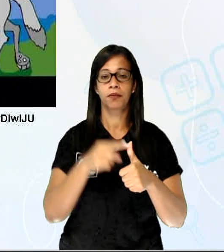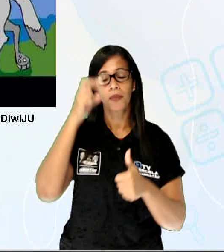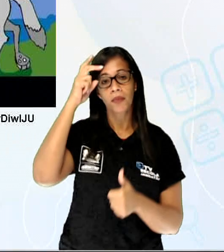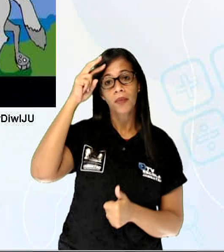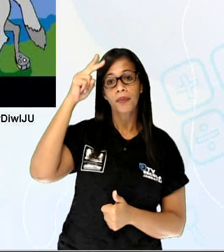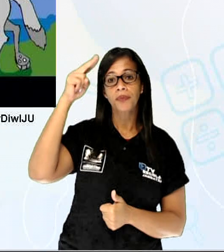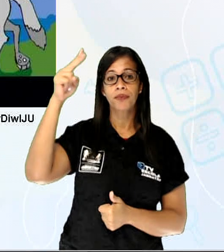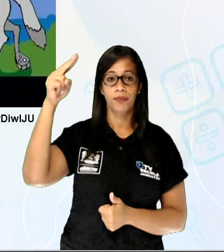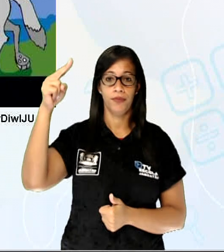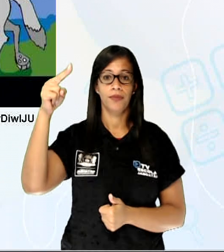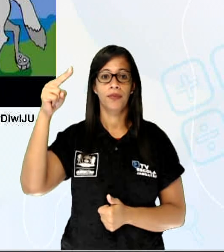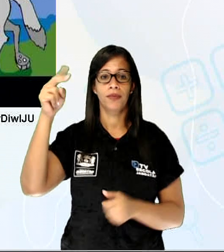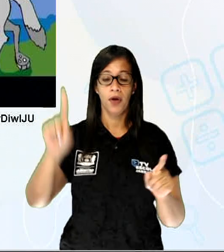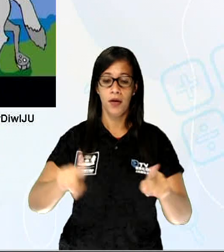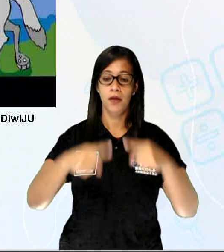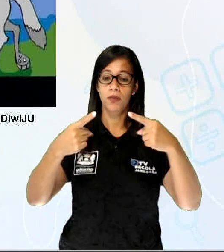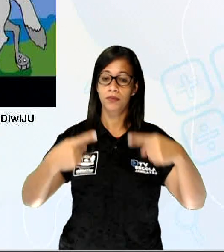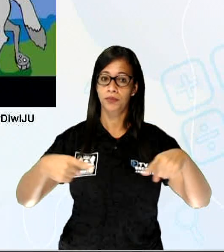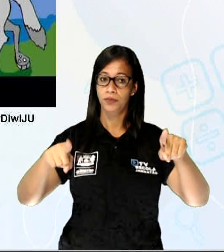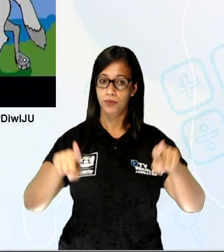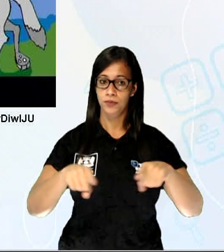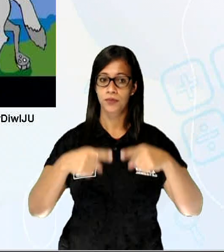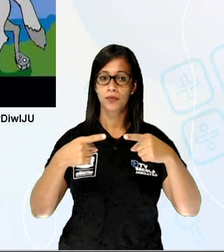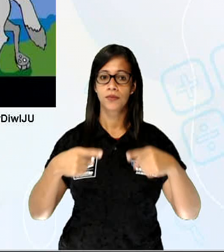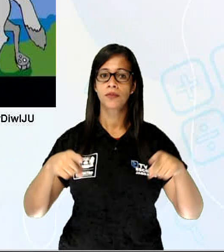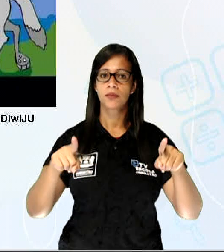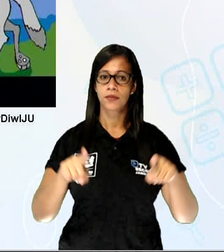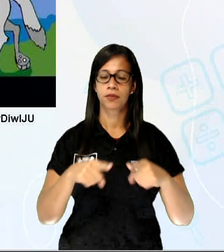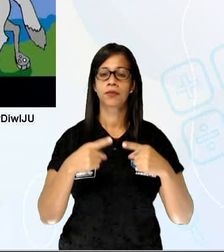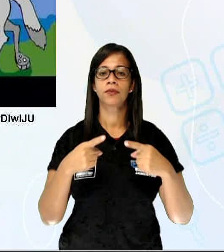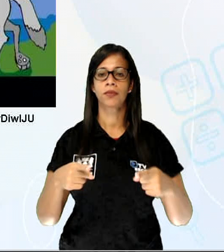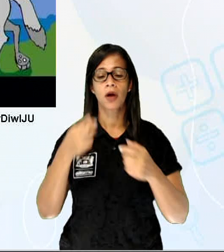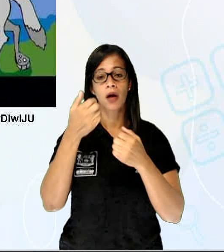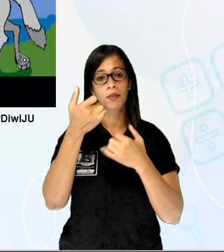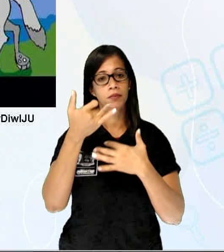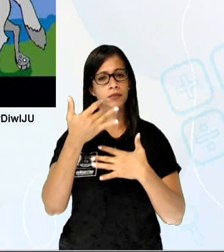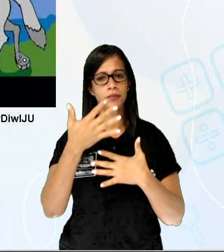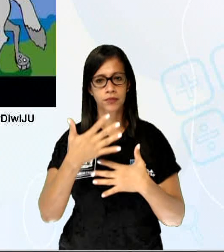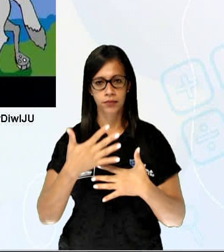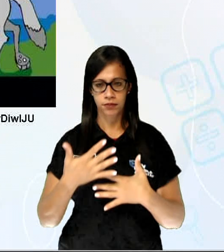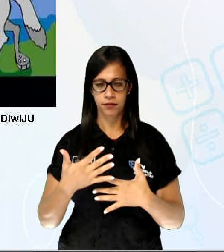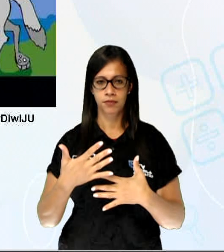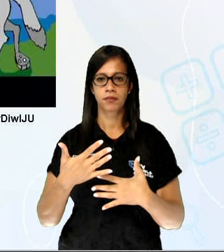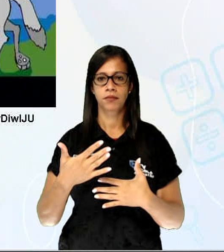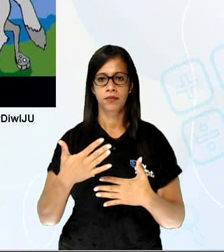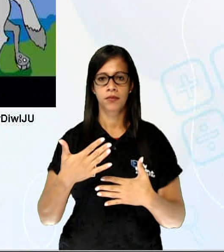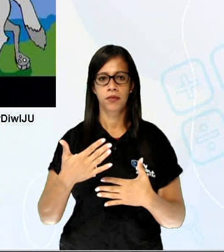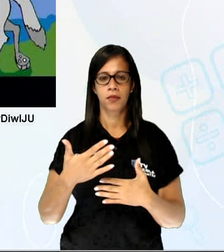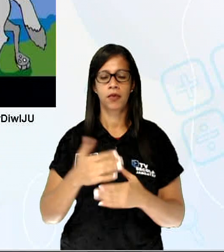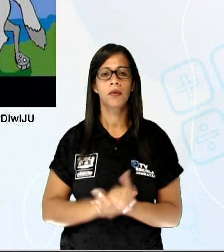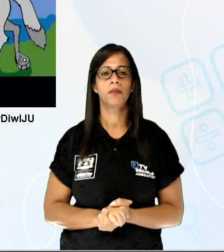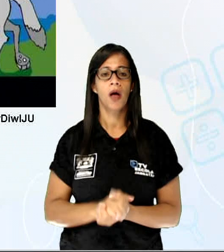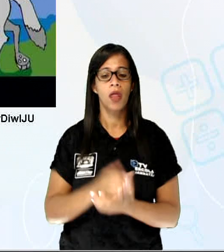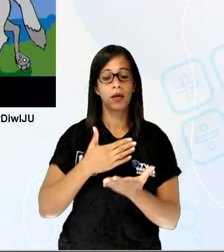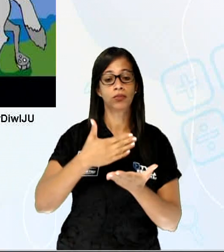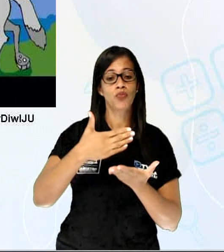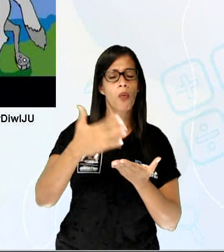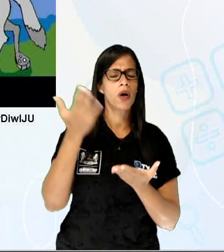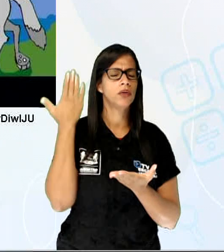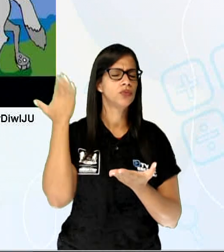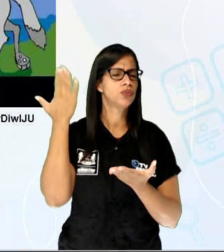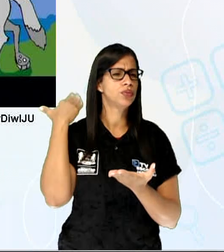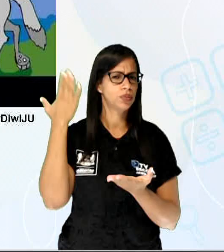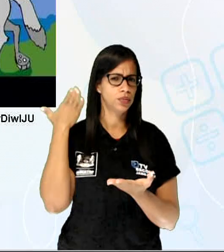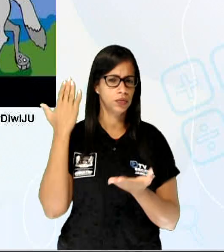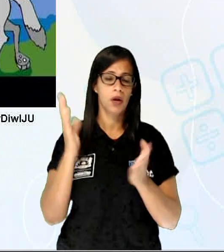orquestra, de Bruce Koscielniak, certo? Que conta a história da orquestra desde os primórdios até hoje em dia.